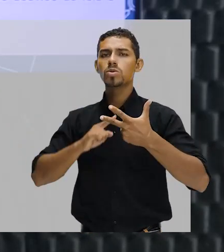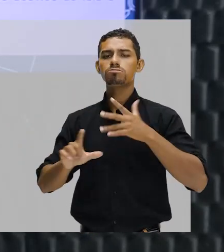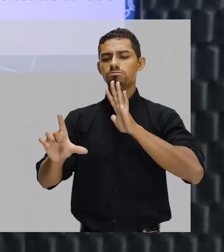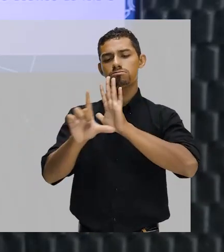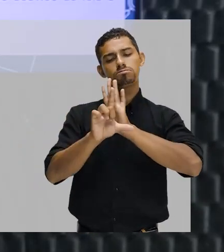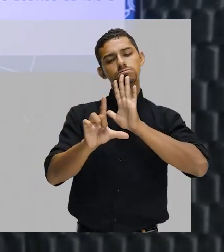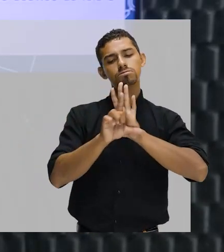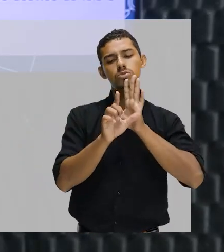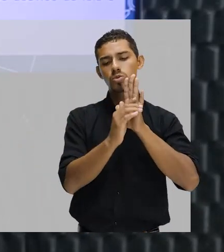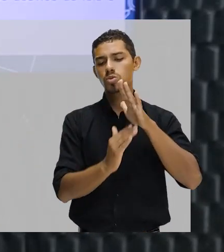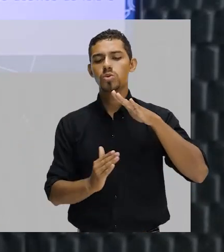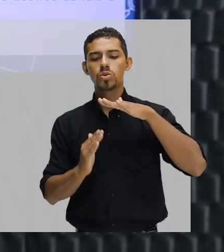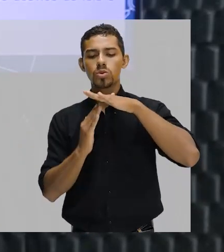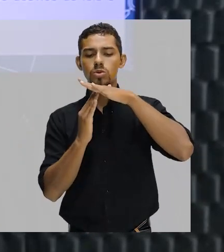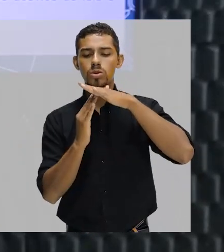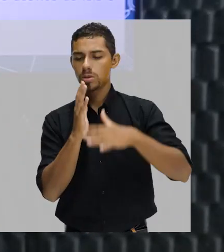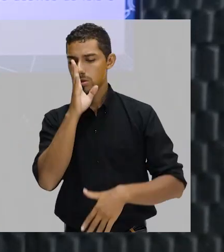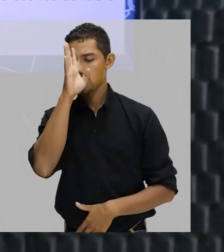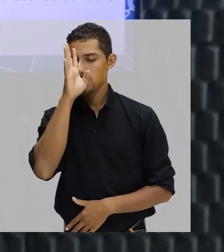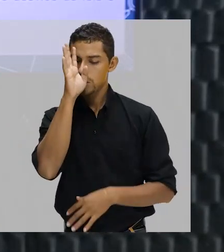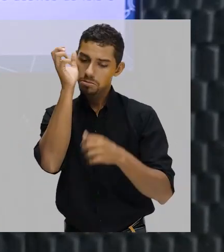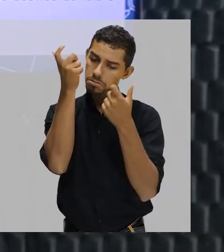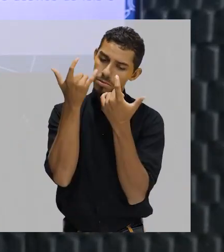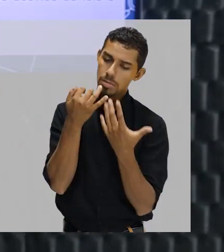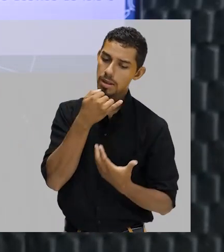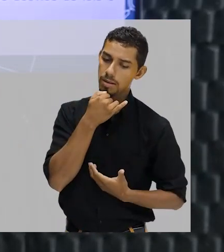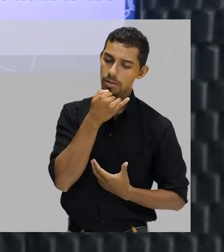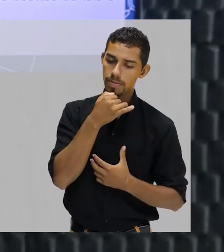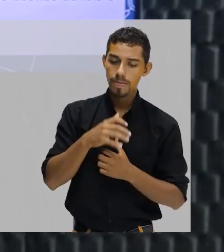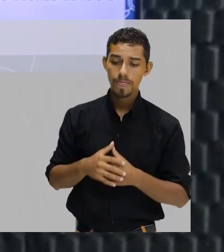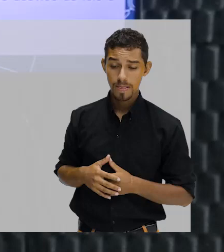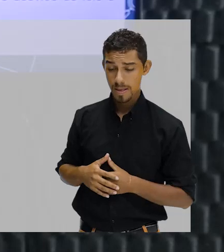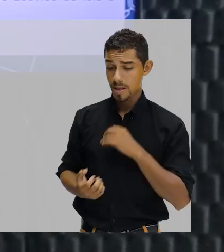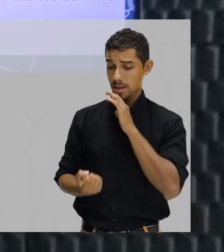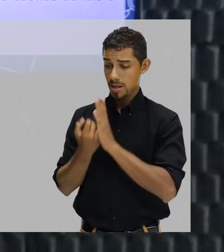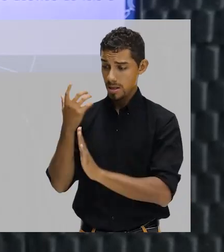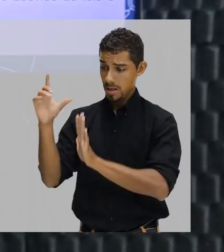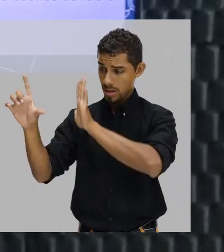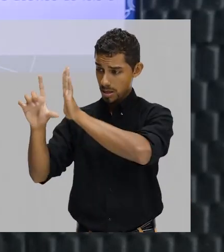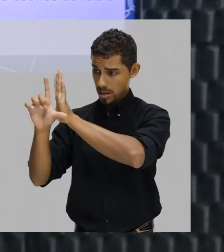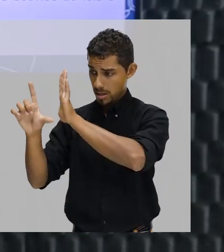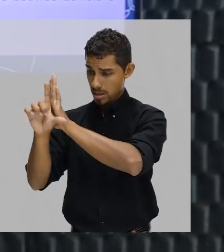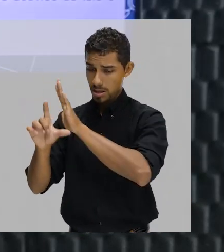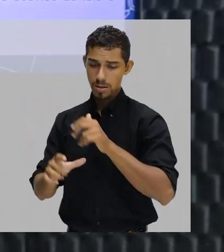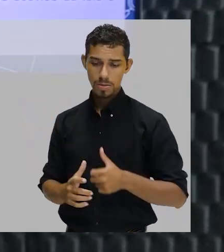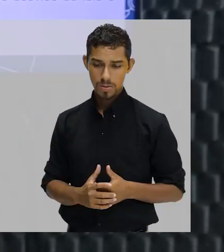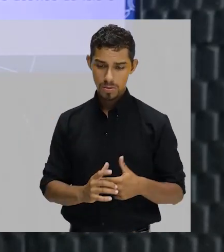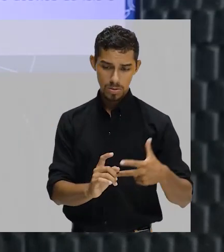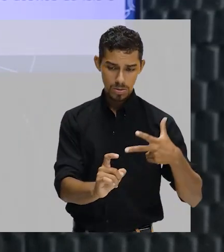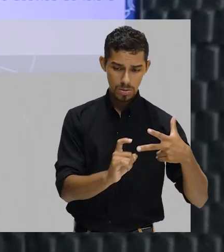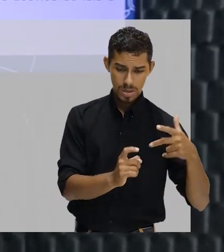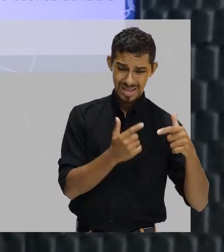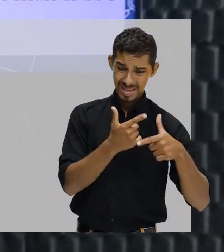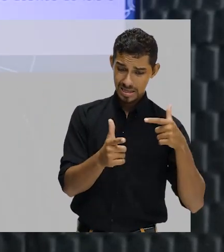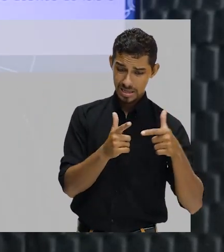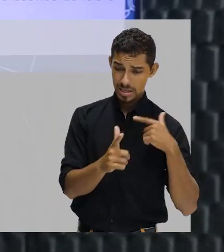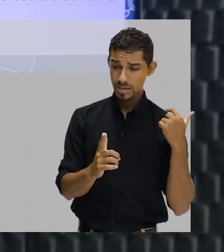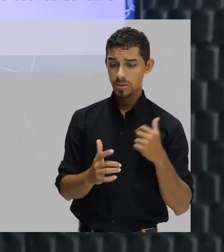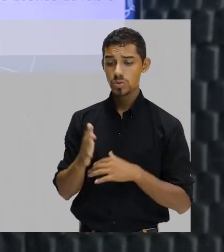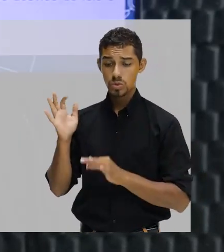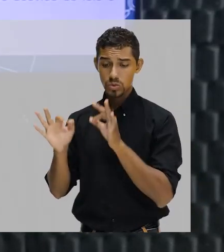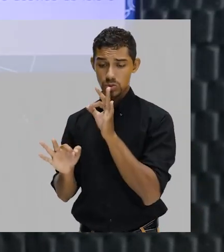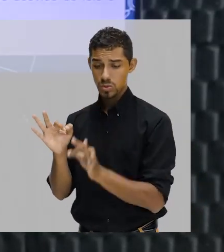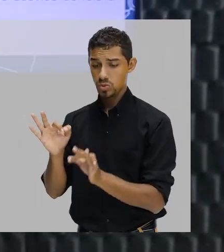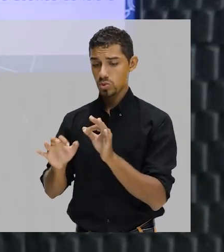lei ou excessos, tá certo? Ou seja, então, se criou uma lei, por exemplo, o executivo botou em prática, mas está tendo problema, quem vai